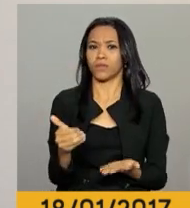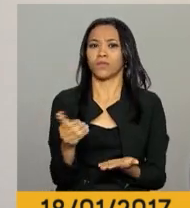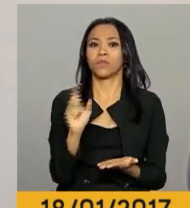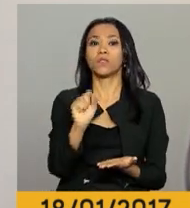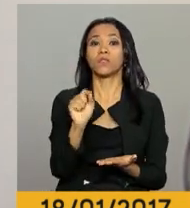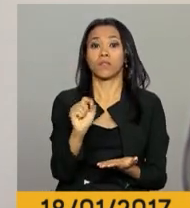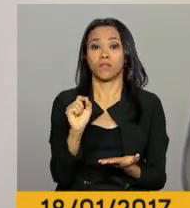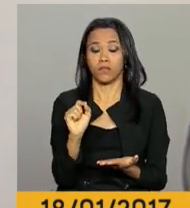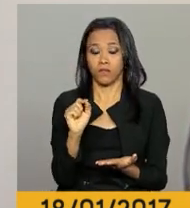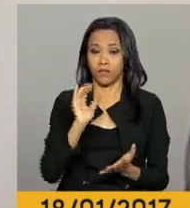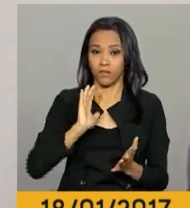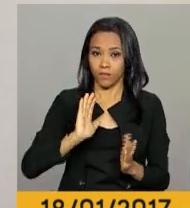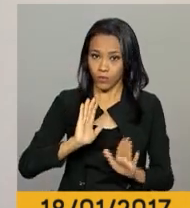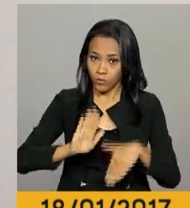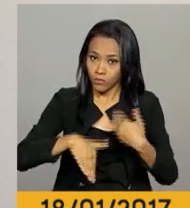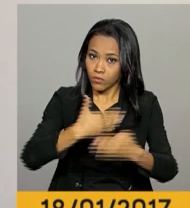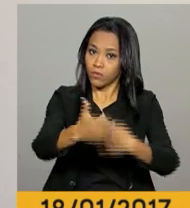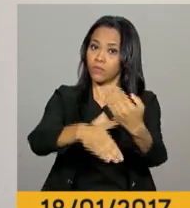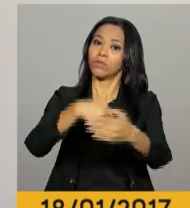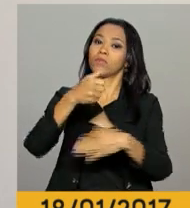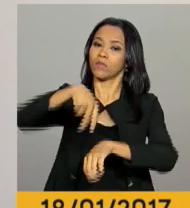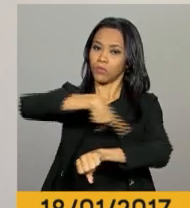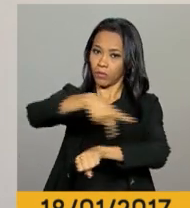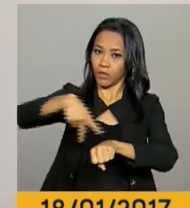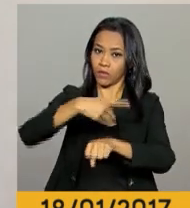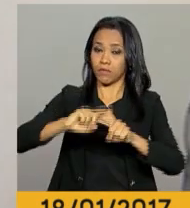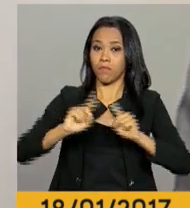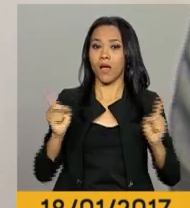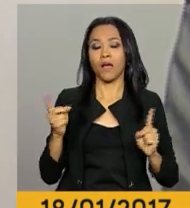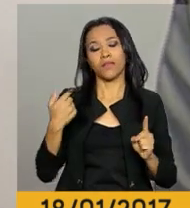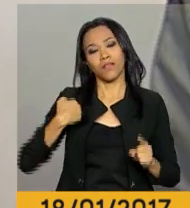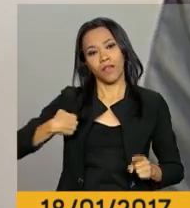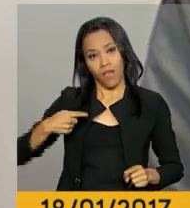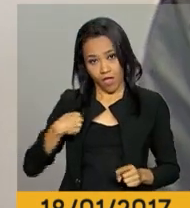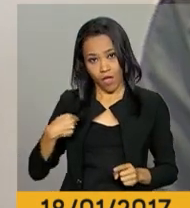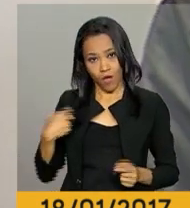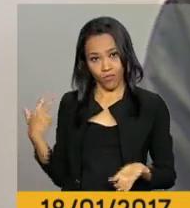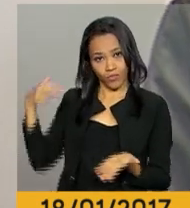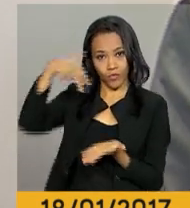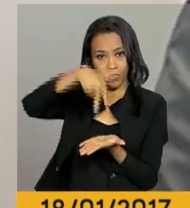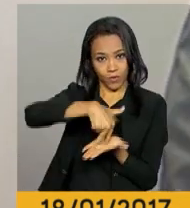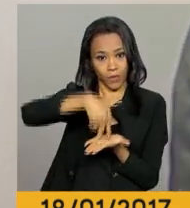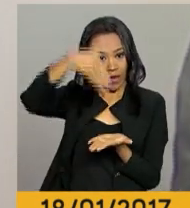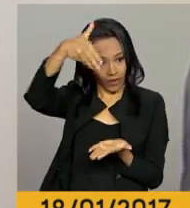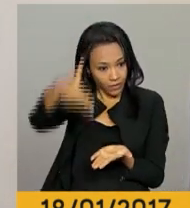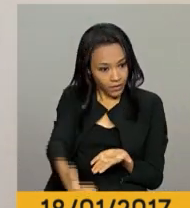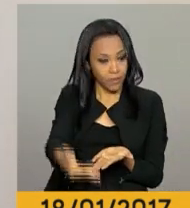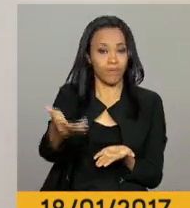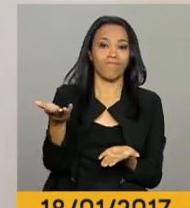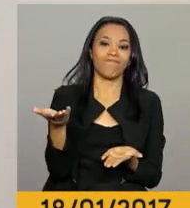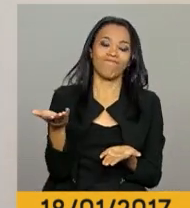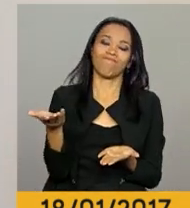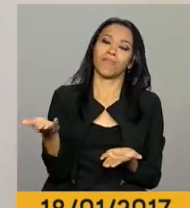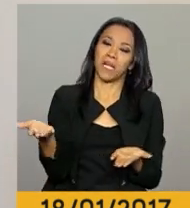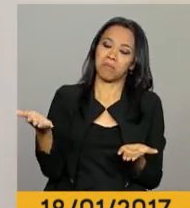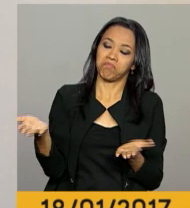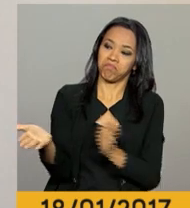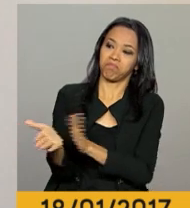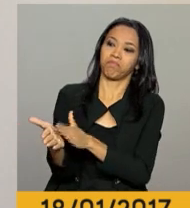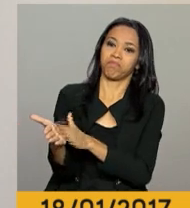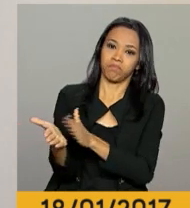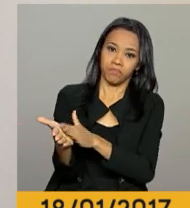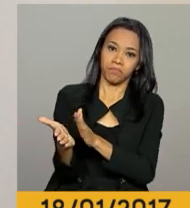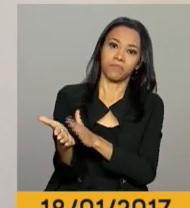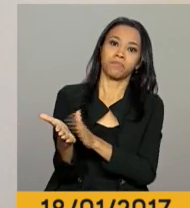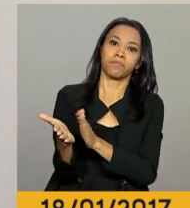crescimento eh do país mas eu estou aqui para eh enaltecer mais uma vez a